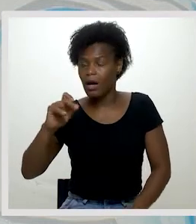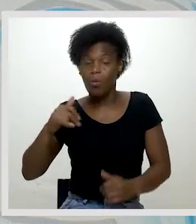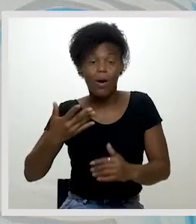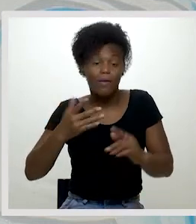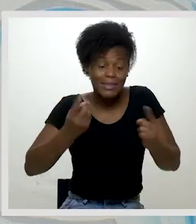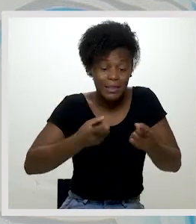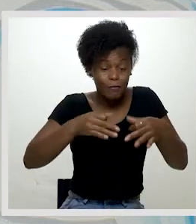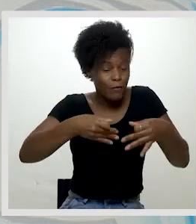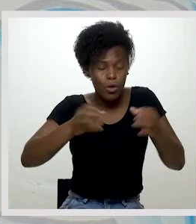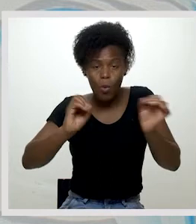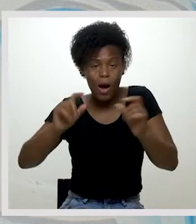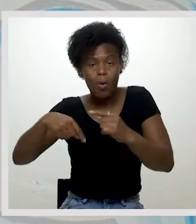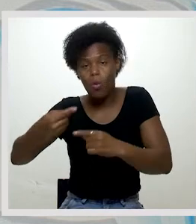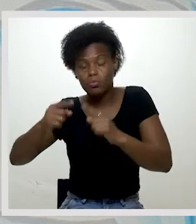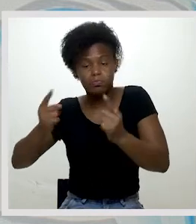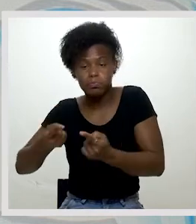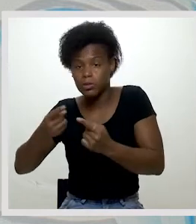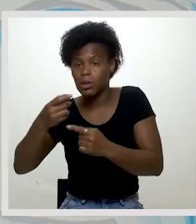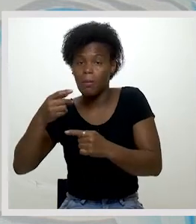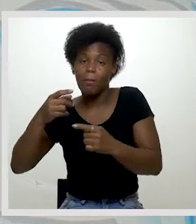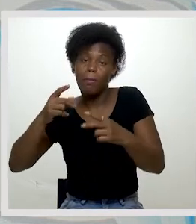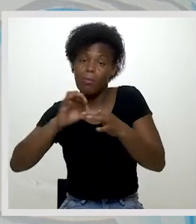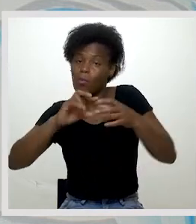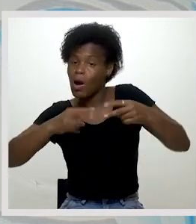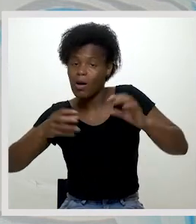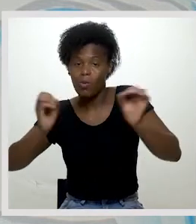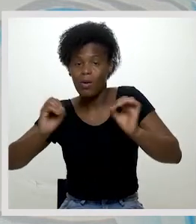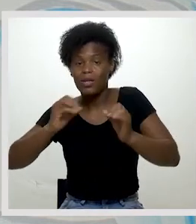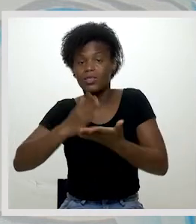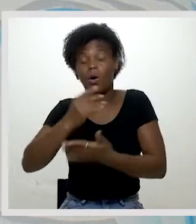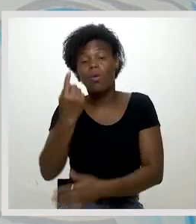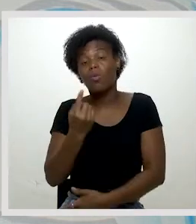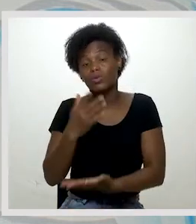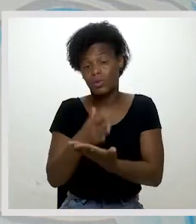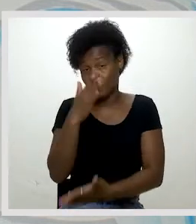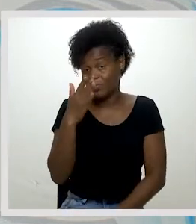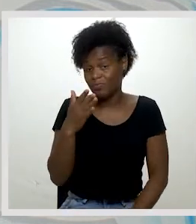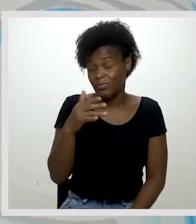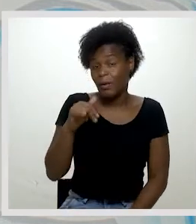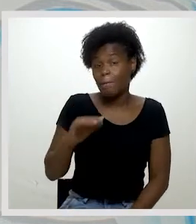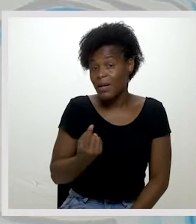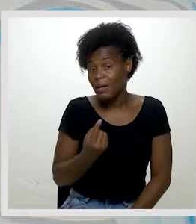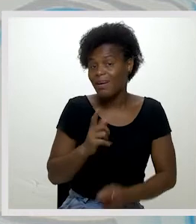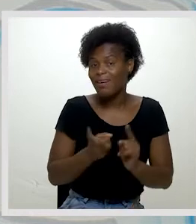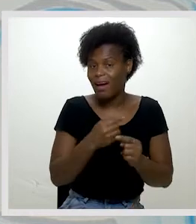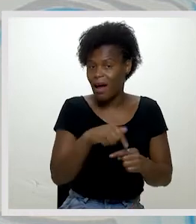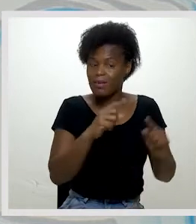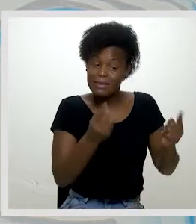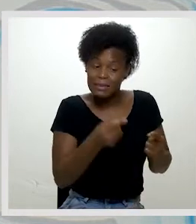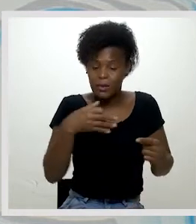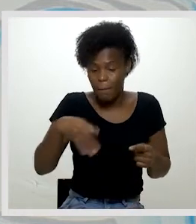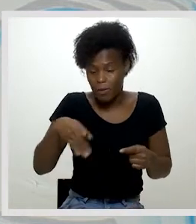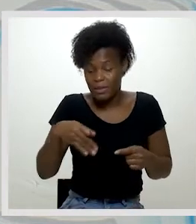de outras moléculas polinucleotídicas. Isto quer dizer que vamos ter apenas um único só polinucleotídico. No entanto, para que haja a síntese de